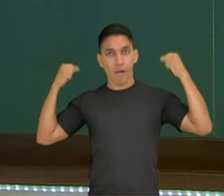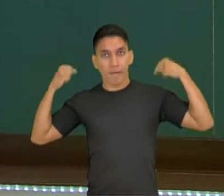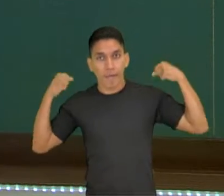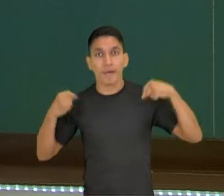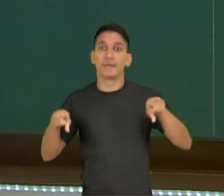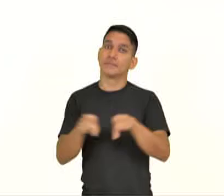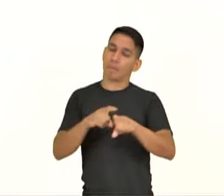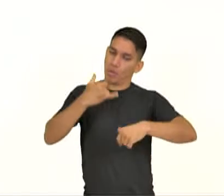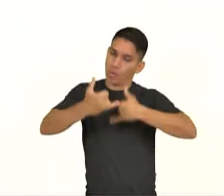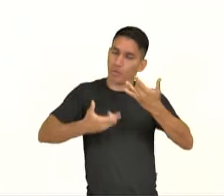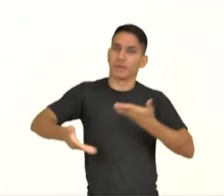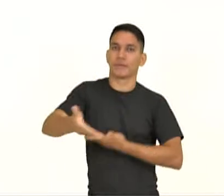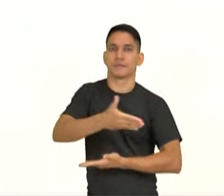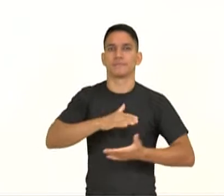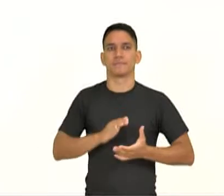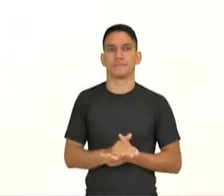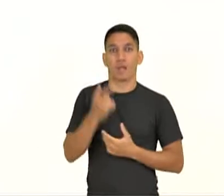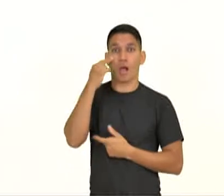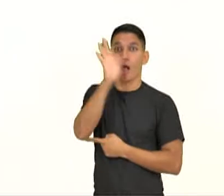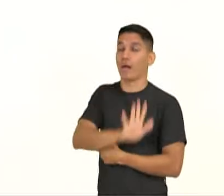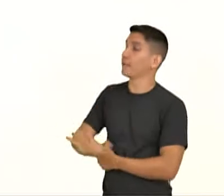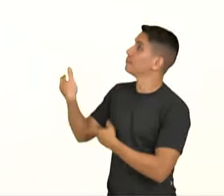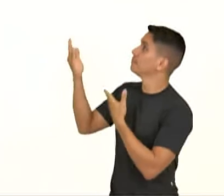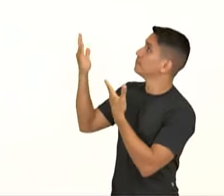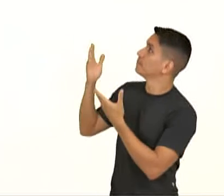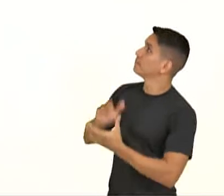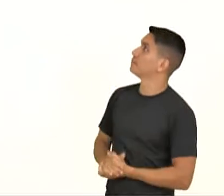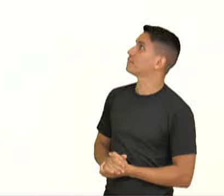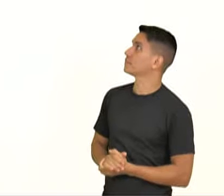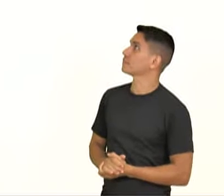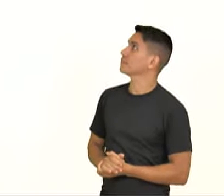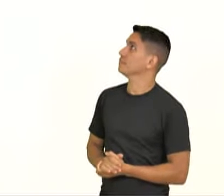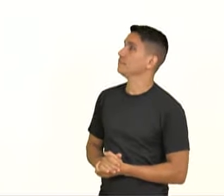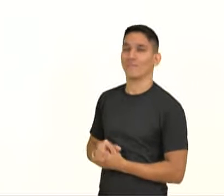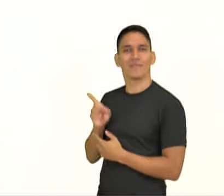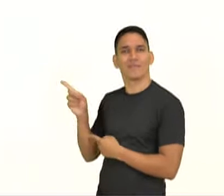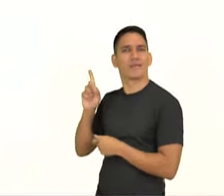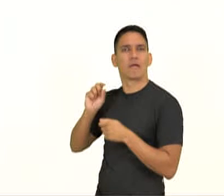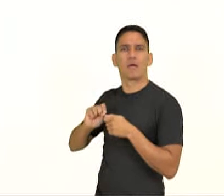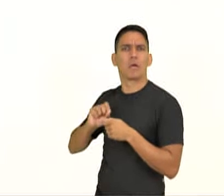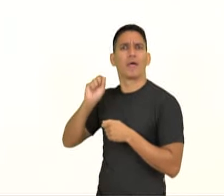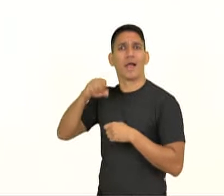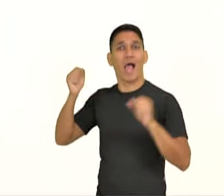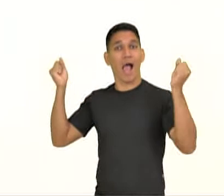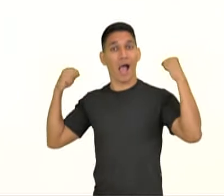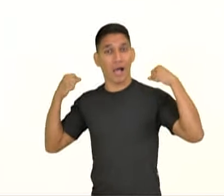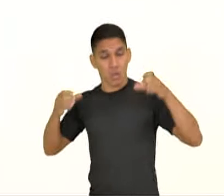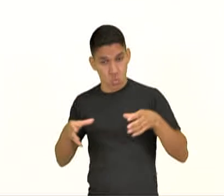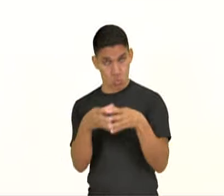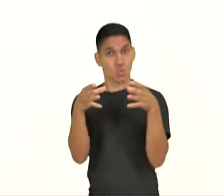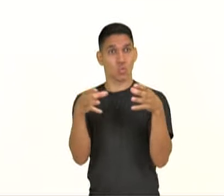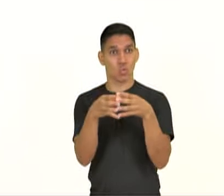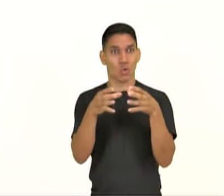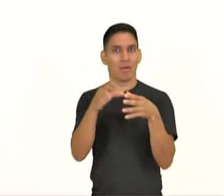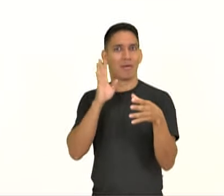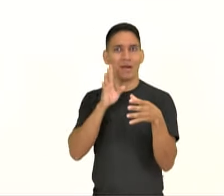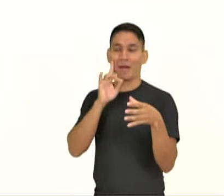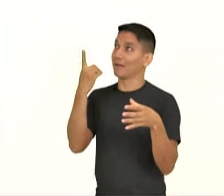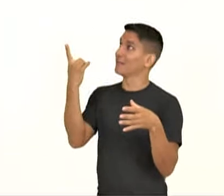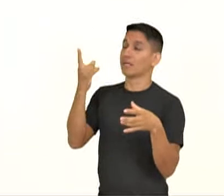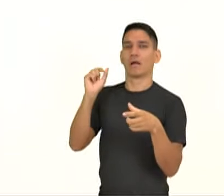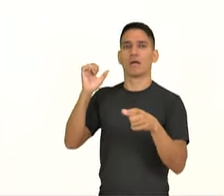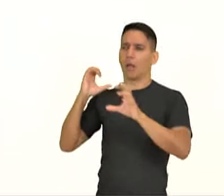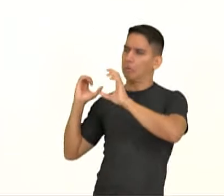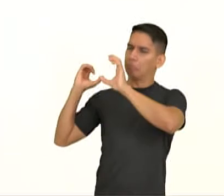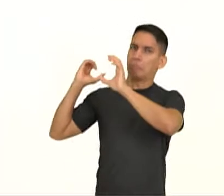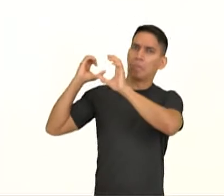cooperativos. Aqui uma imagem, né, eles estão fazendo uma atividade em grupos, ó que legal. Estão carregando